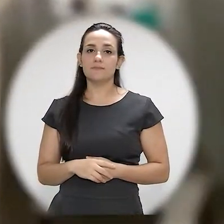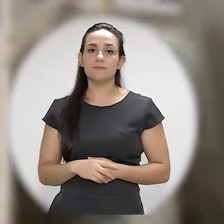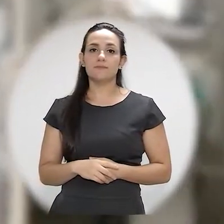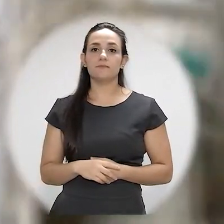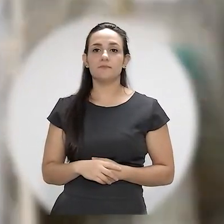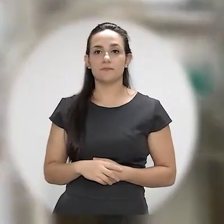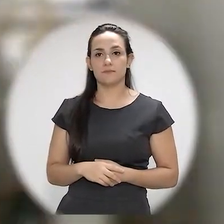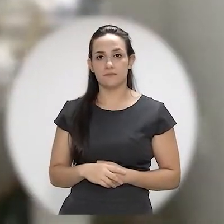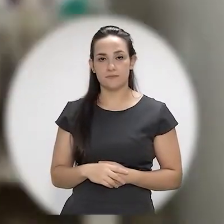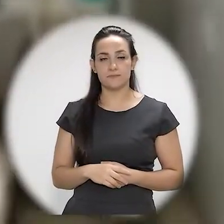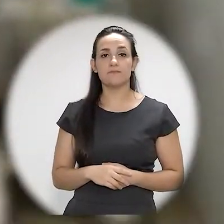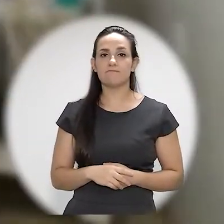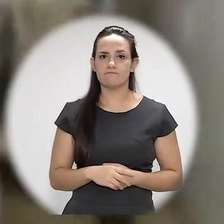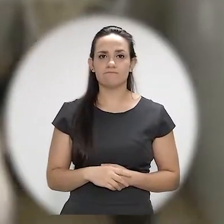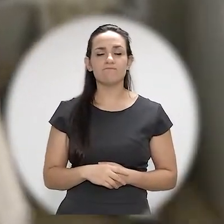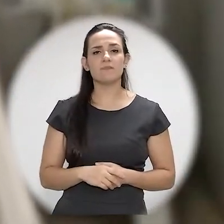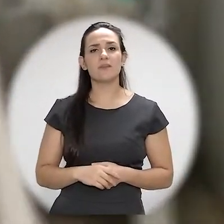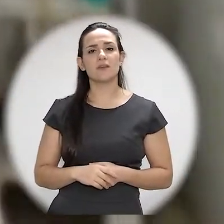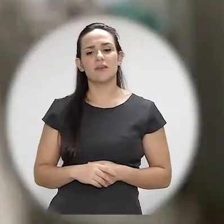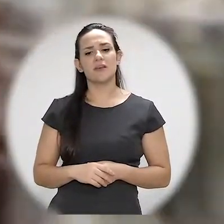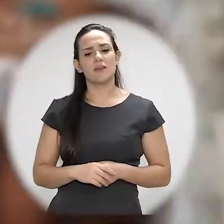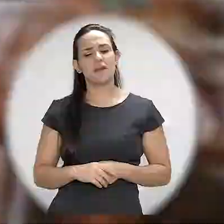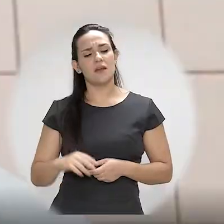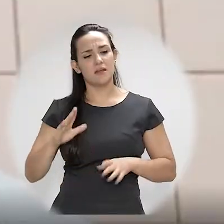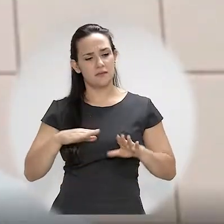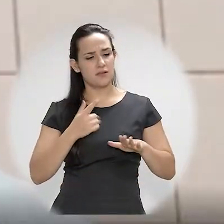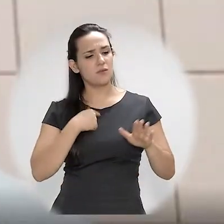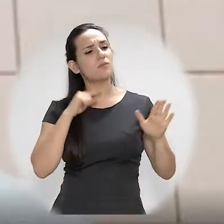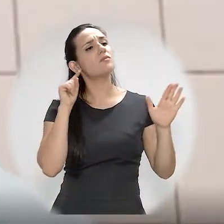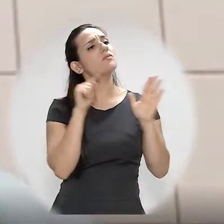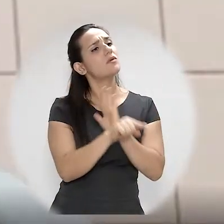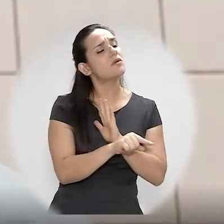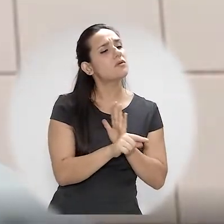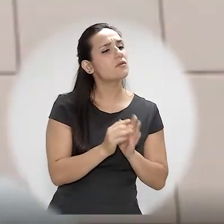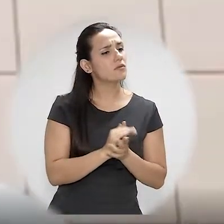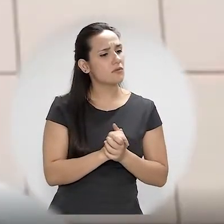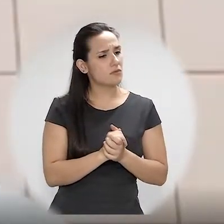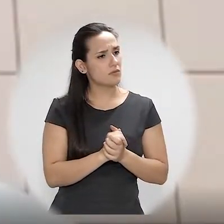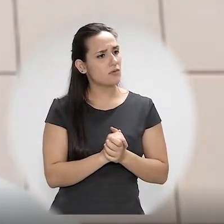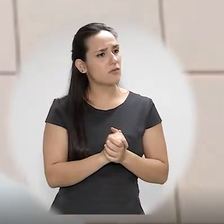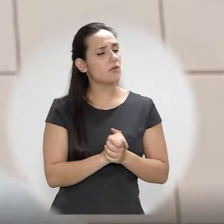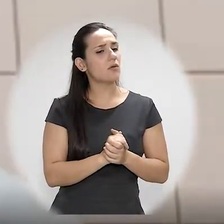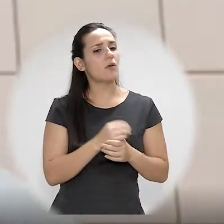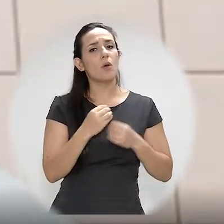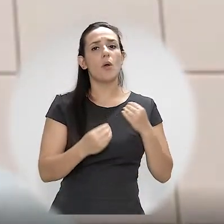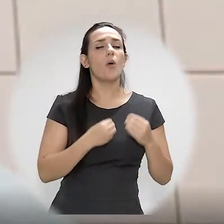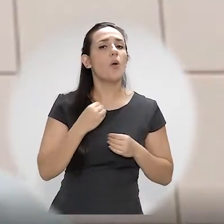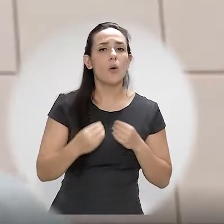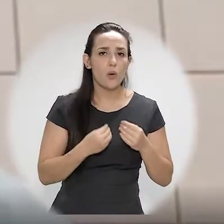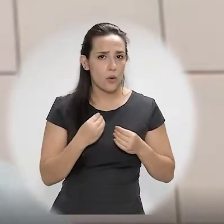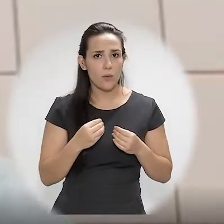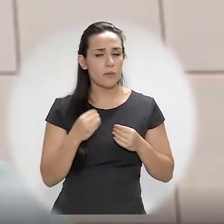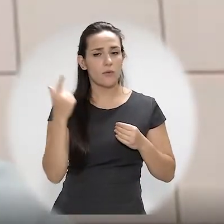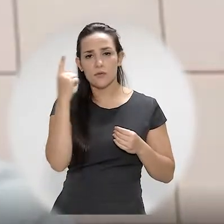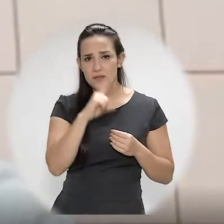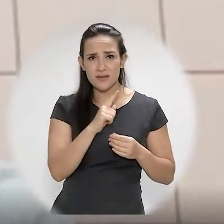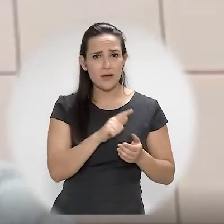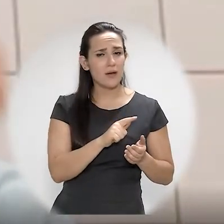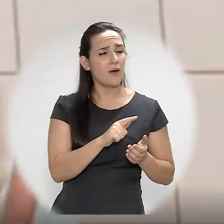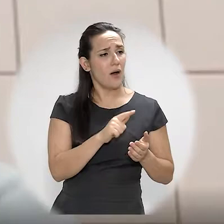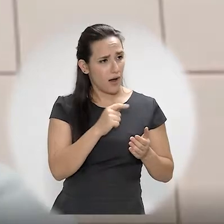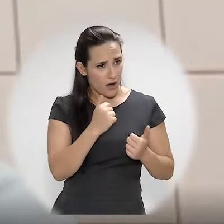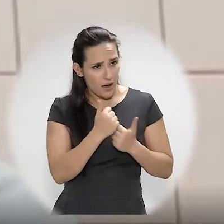Quando a gente sai do plantão, mas a gente está perguntando do paciente, a gente está perguntando, conseguiu encaminhamento, está faltando alguma coisa. A gente